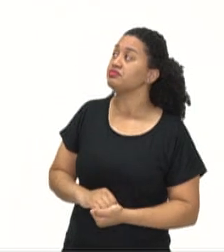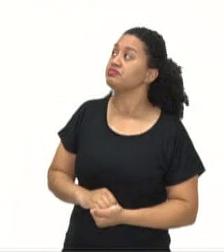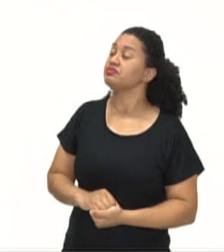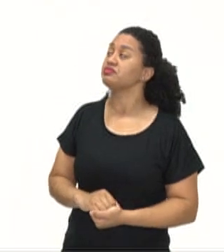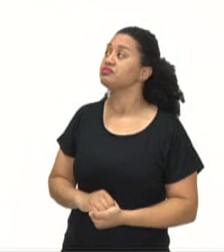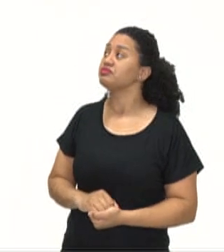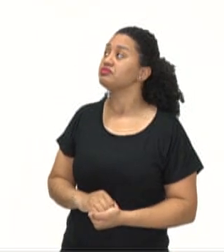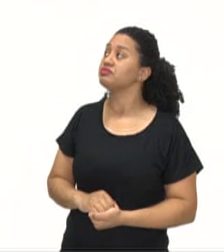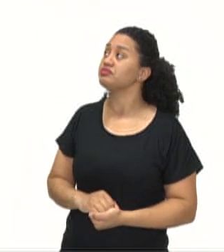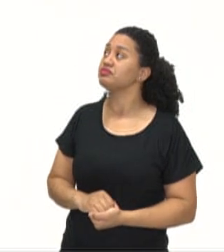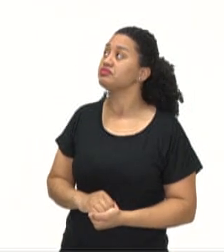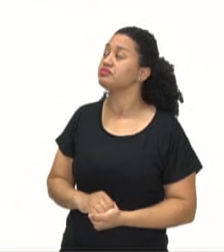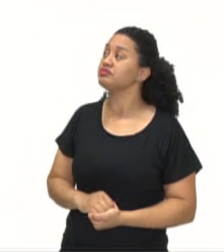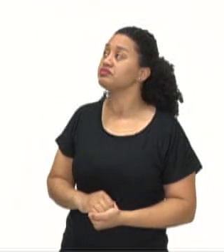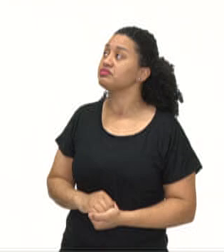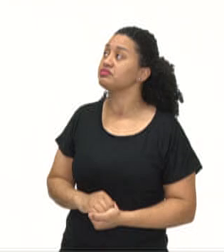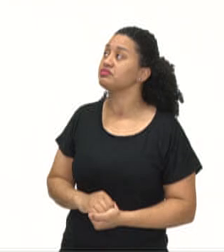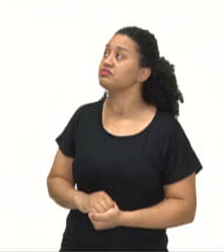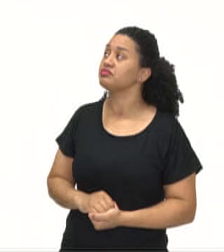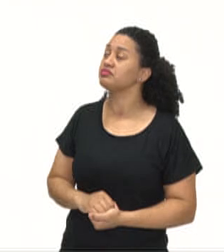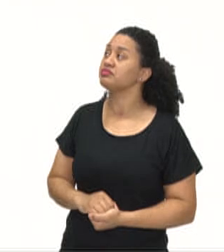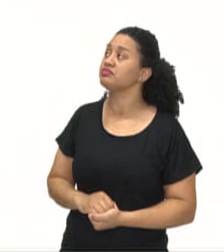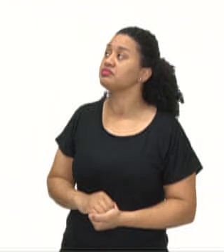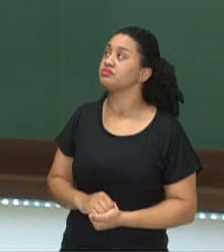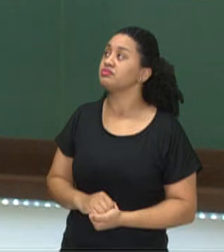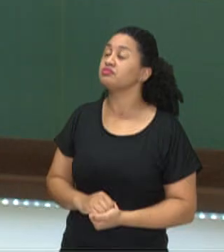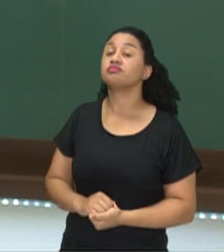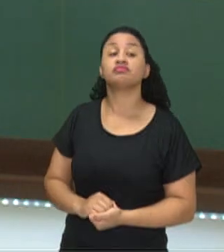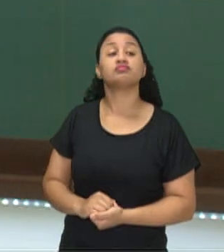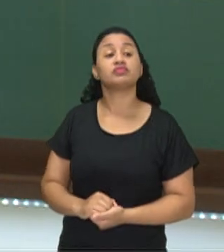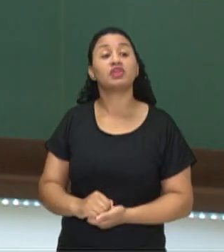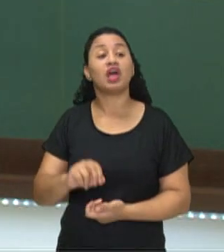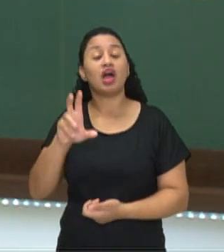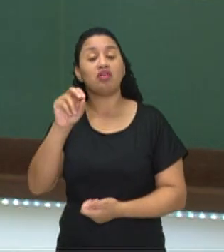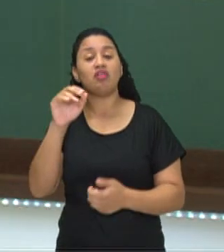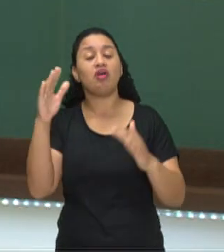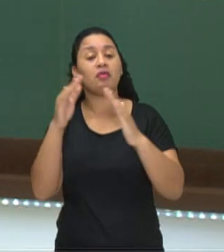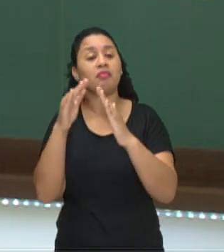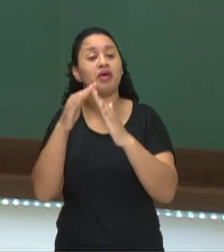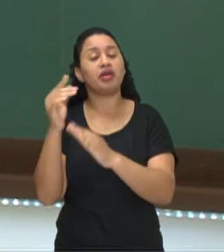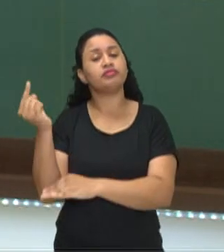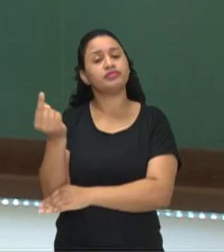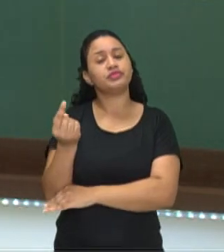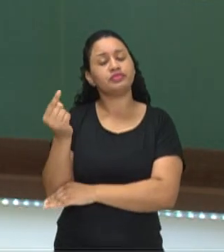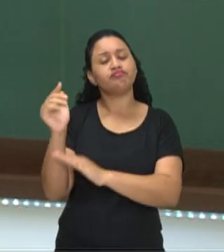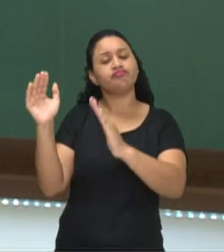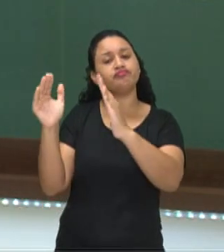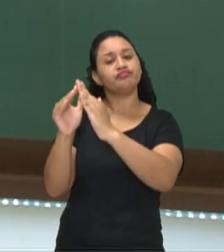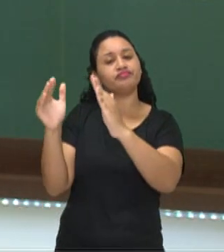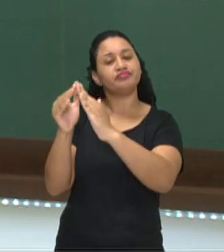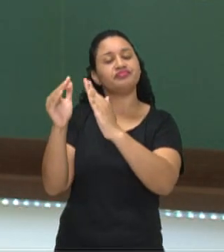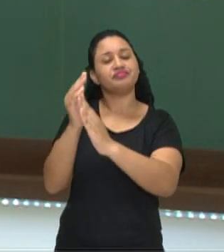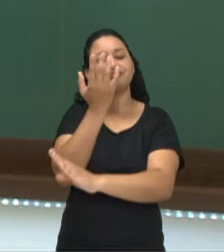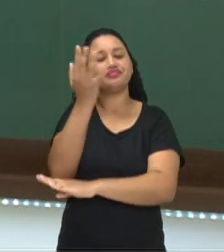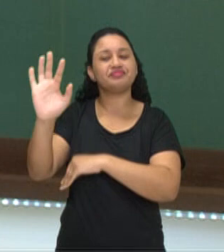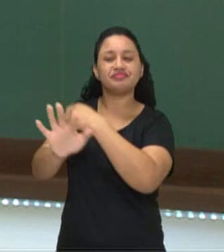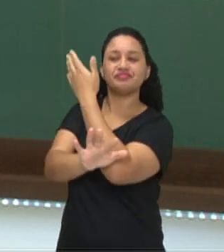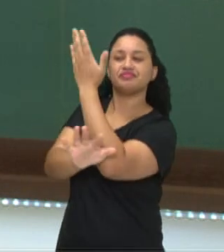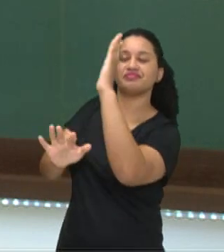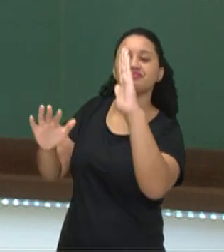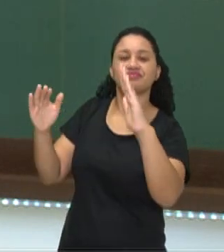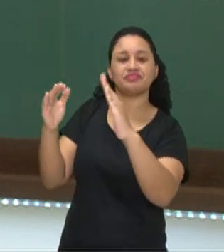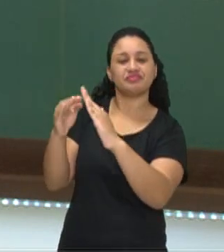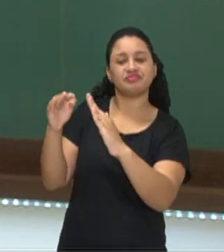in a cottage in the middle of the forest. A avó dela morava sozinha num chalé no meio